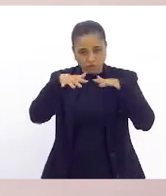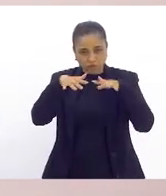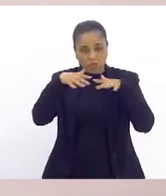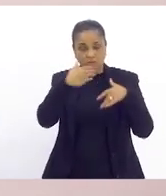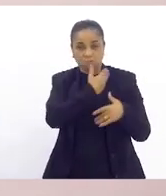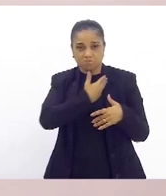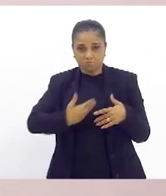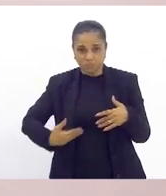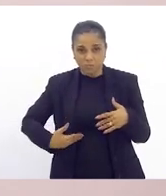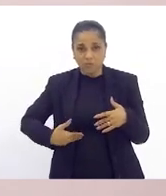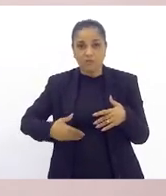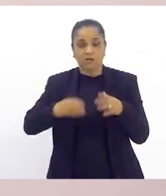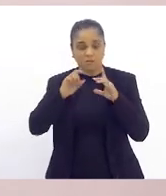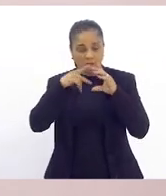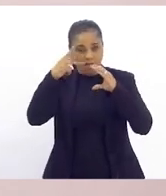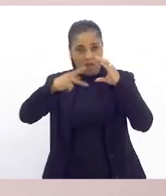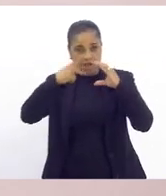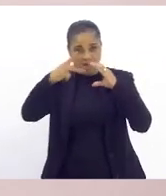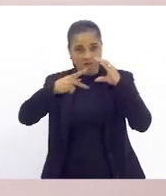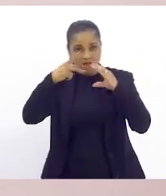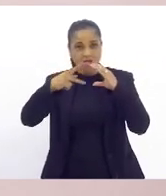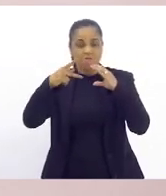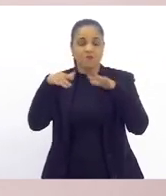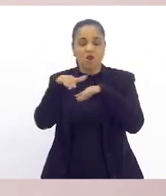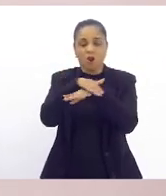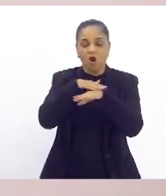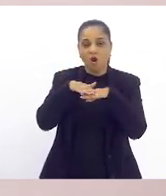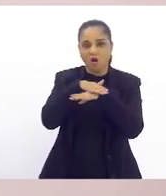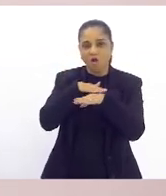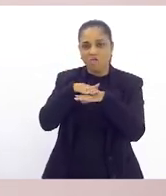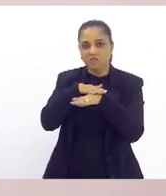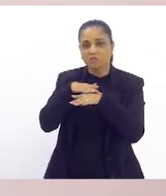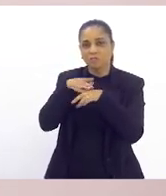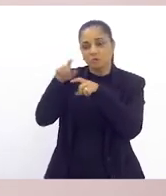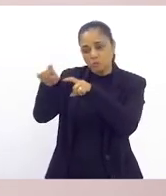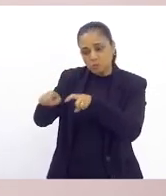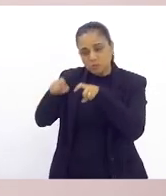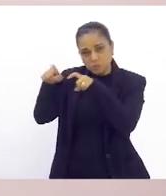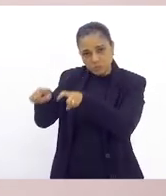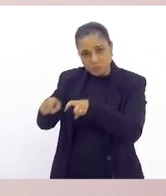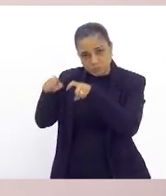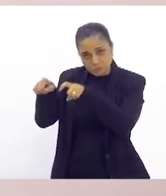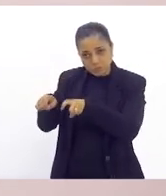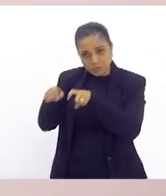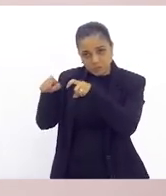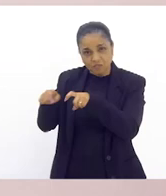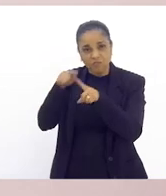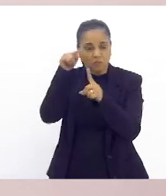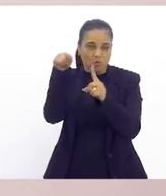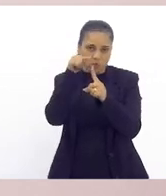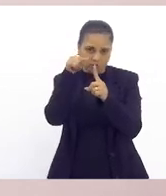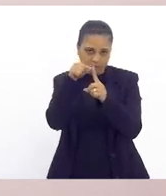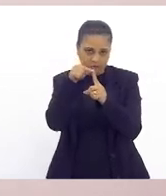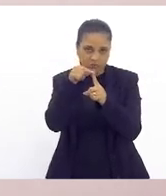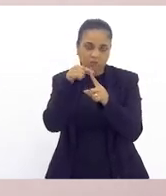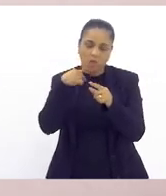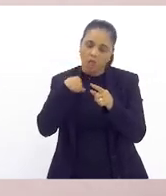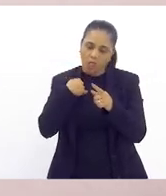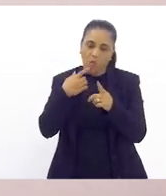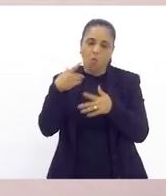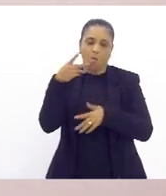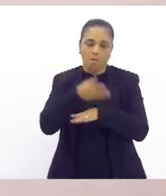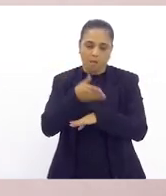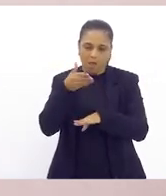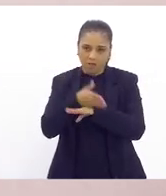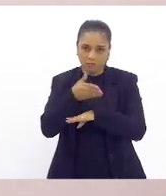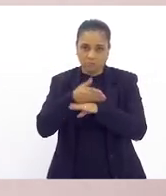tratar de assunto com relação aos Produtores Rurais não era da nossa da minha legislatura pelo menos mas eu participei como